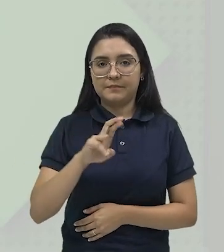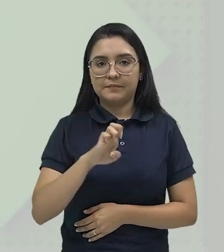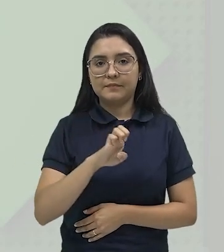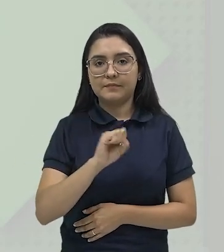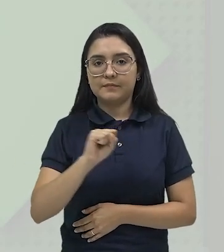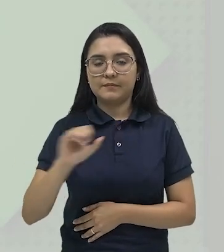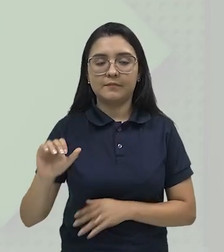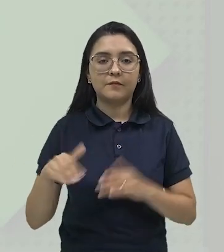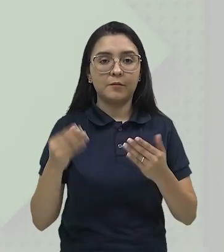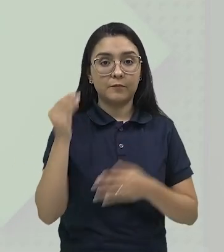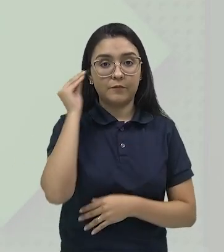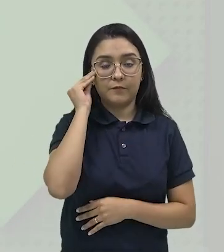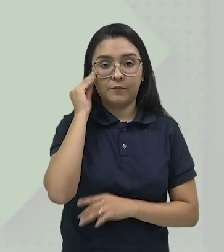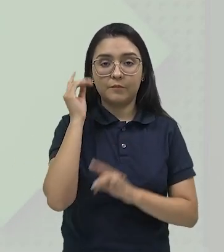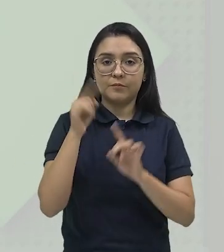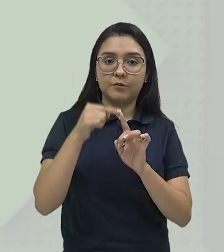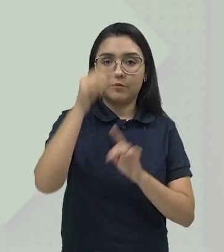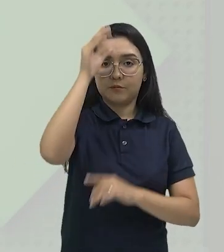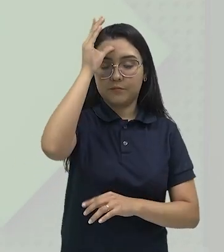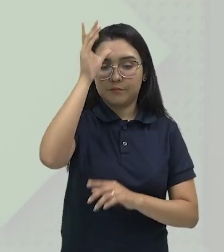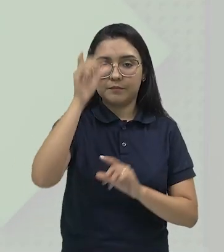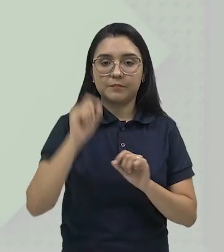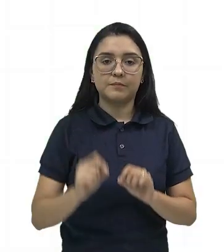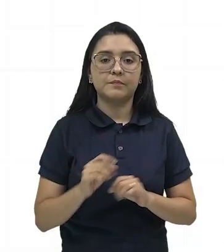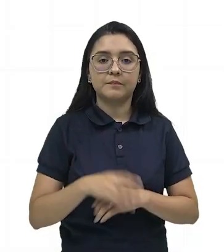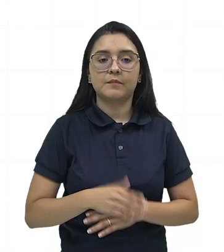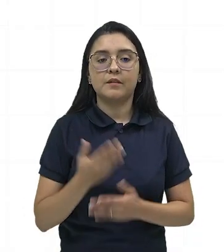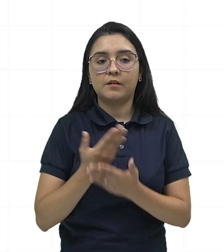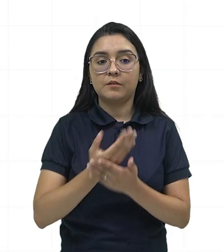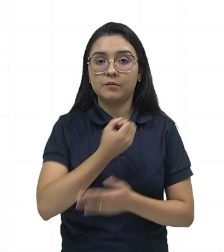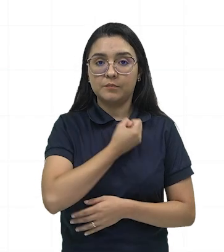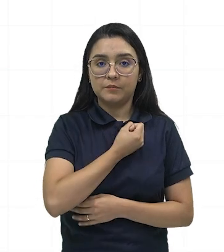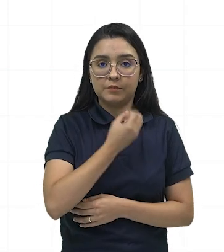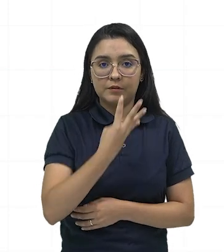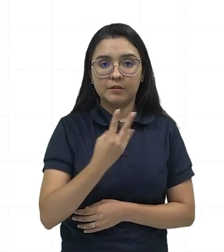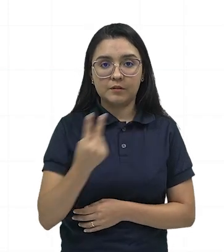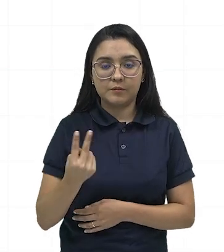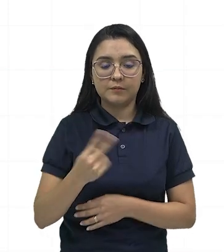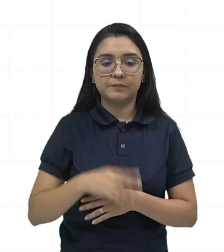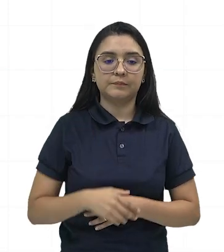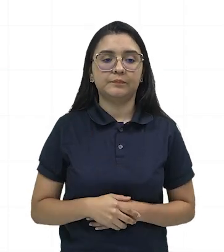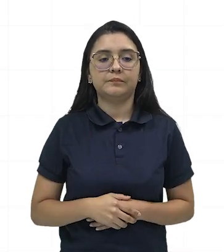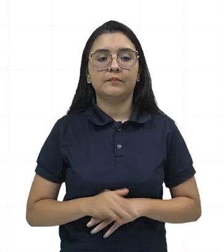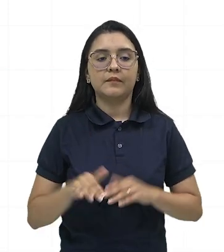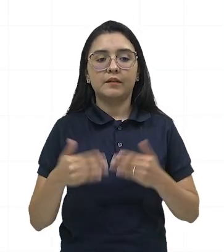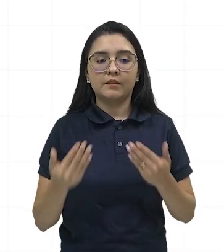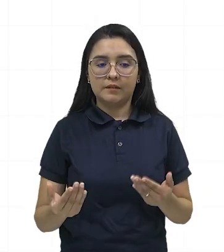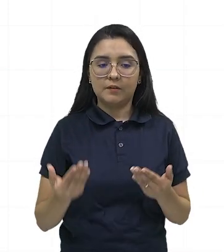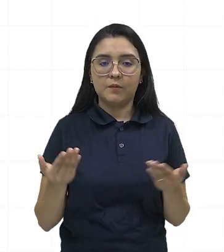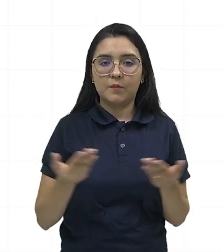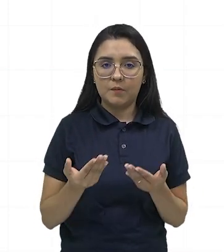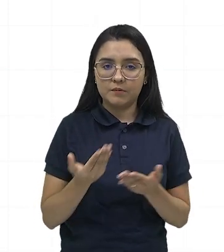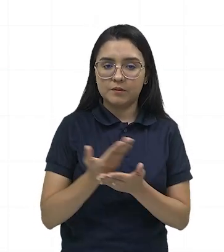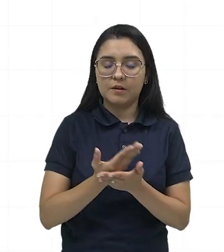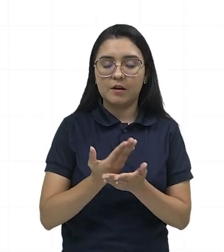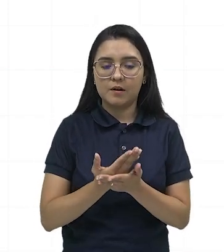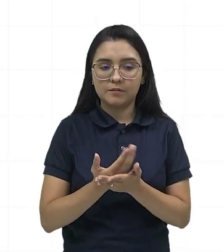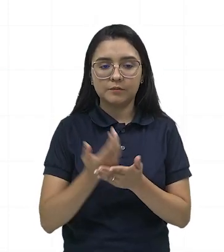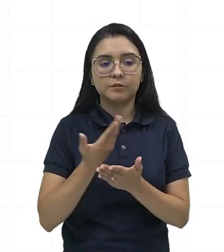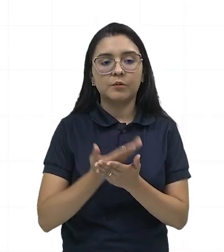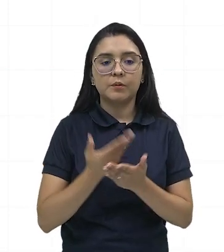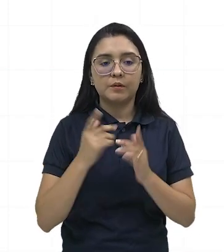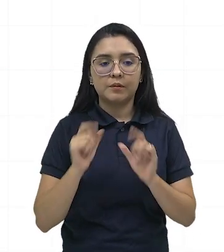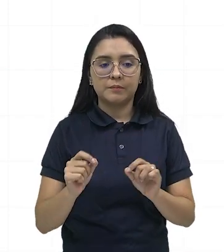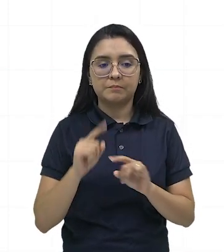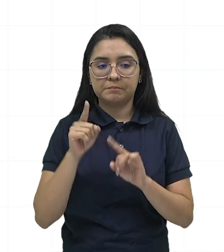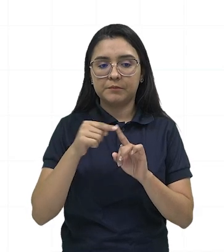vamos ver o objeto de conhecimento da nossa aula de número 42. Na nossa aula de número 42, veremos como